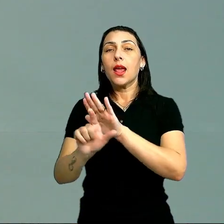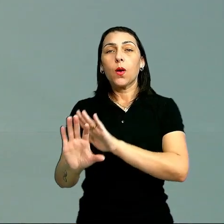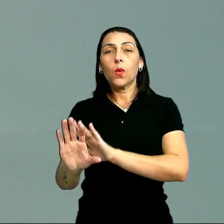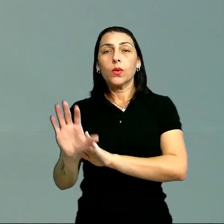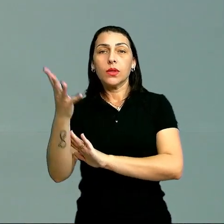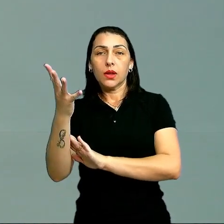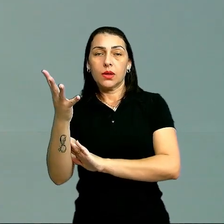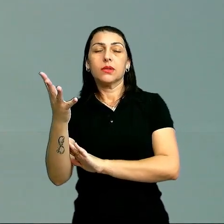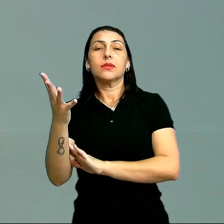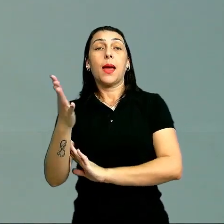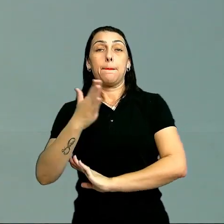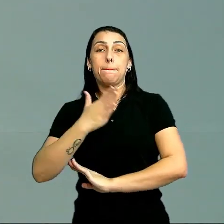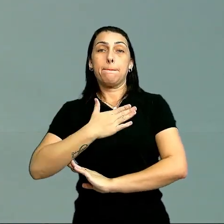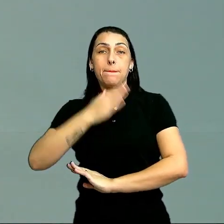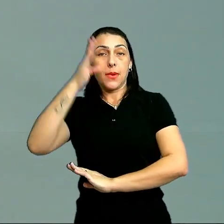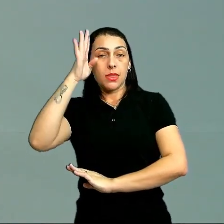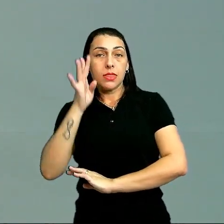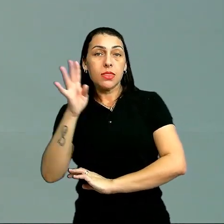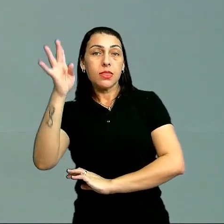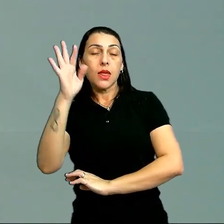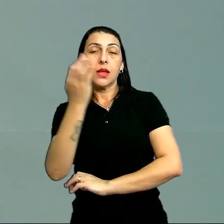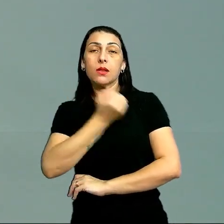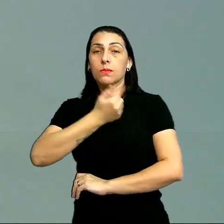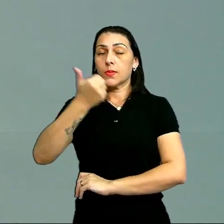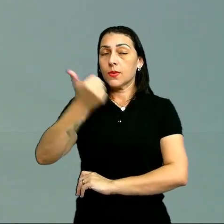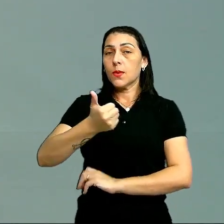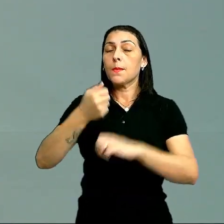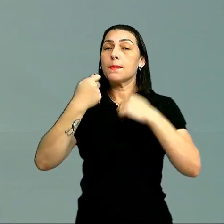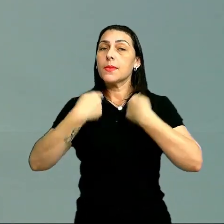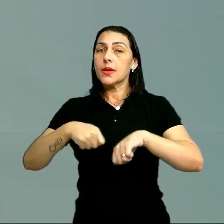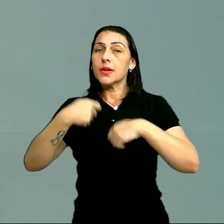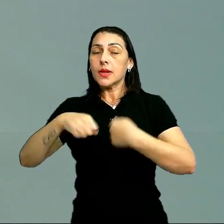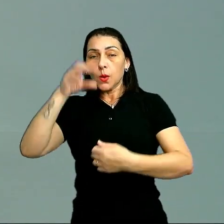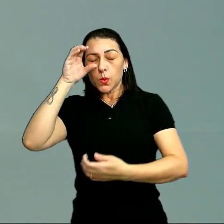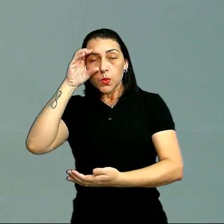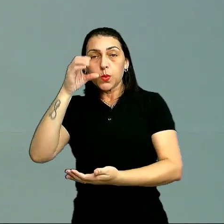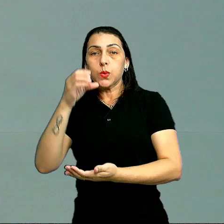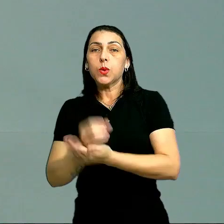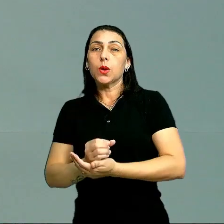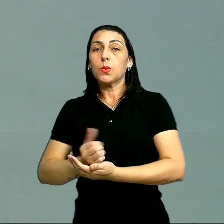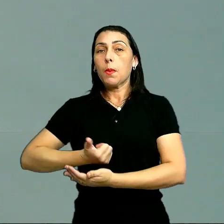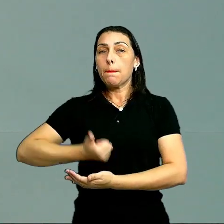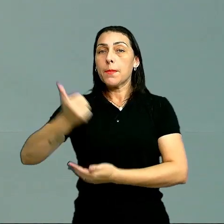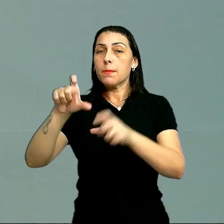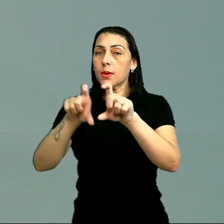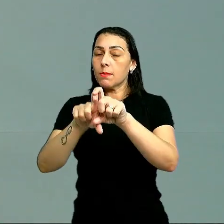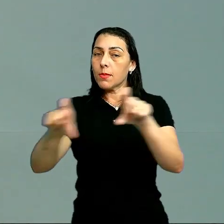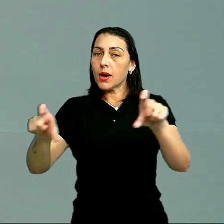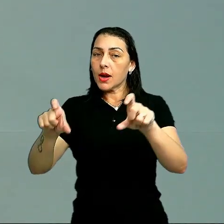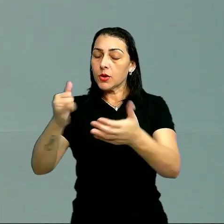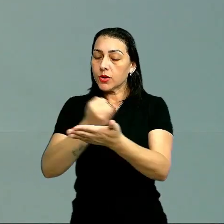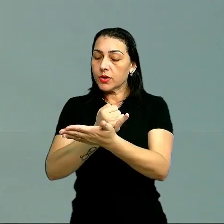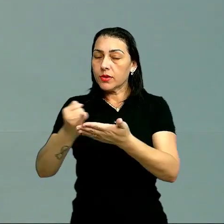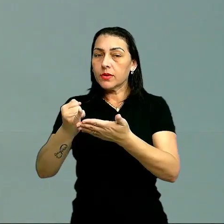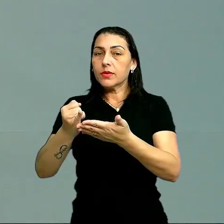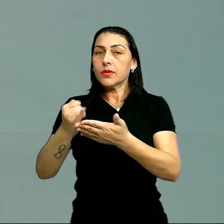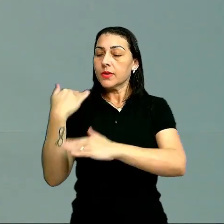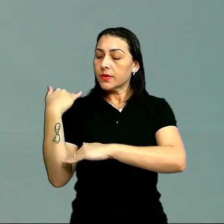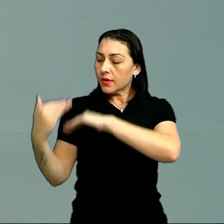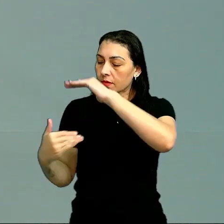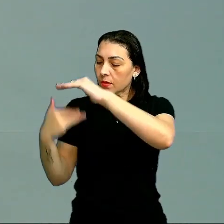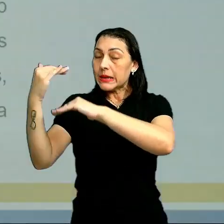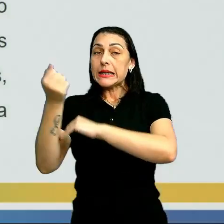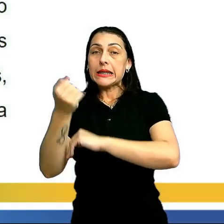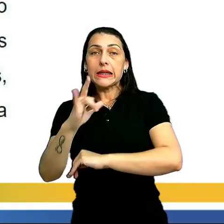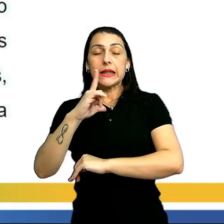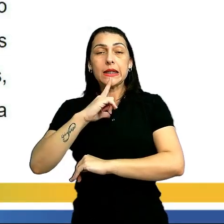aplicadas. Essa é a minha tese número 1. Eu preciso trabalhar esse argumento lá no meu primeiro parágrafo de desenvolvimento. Se há,